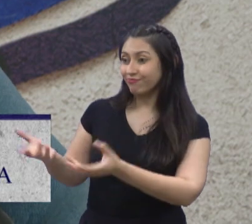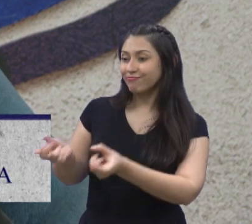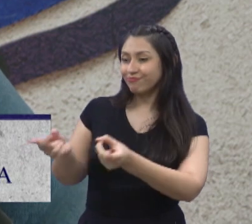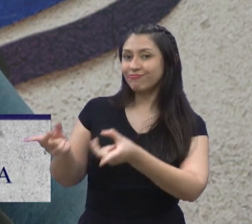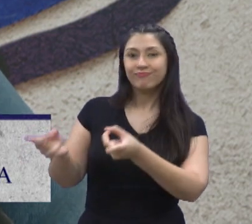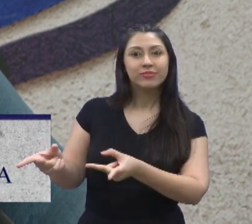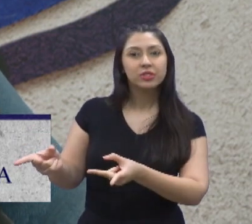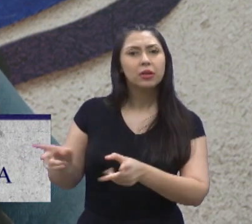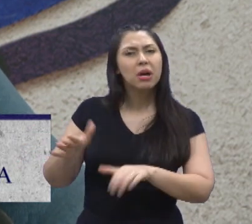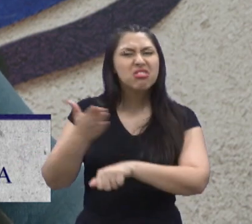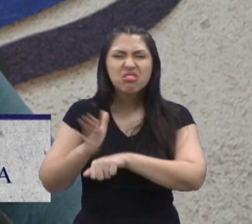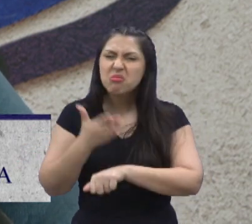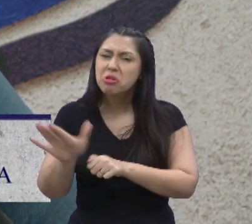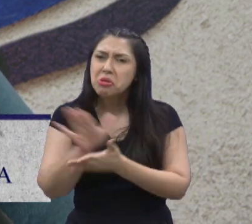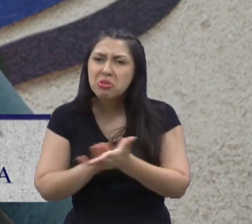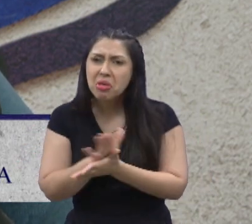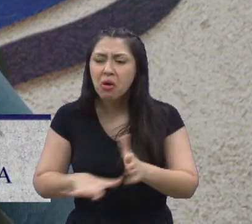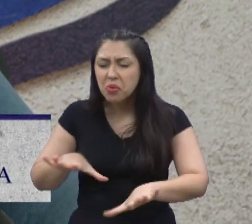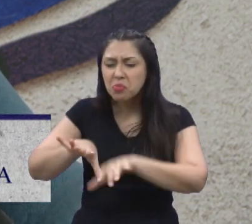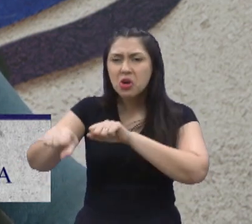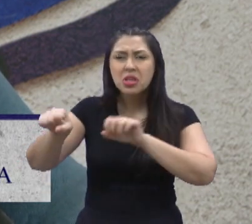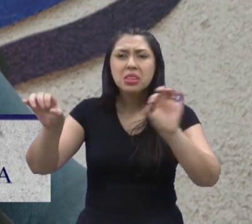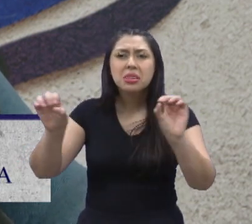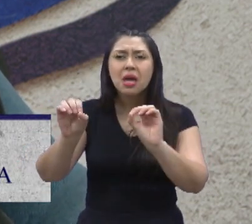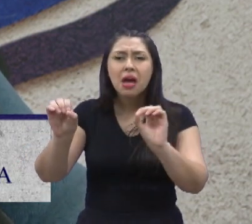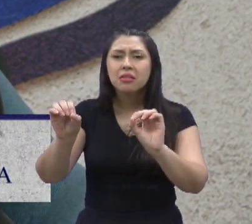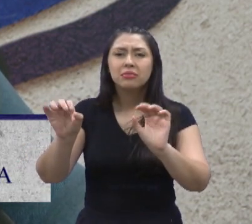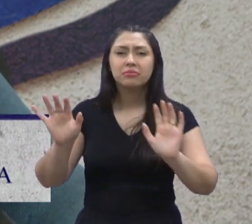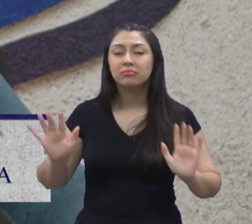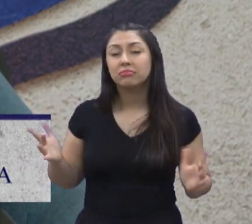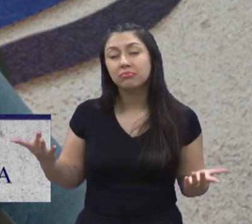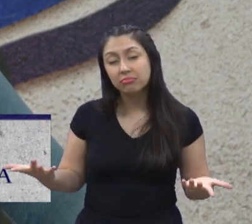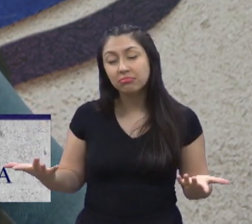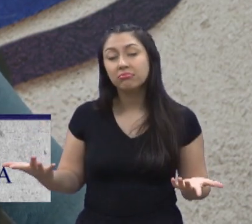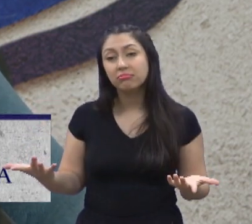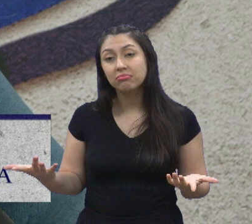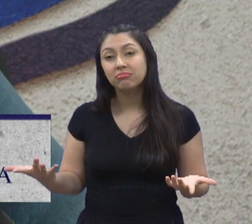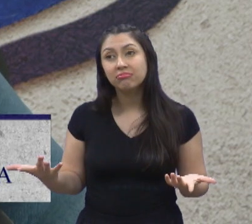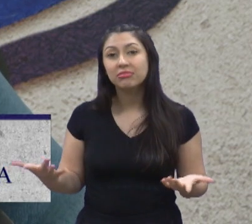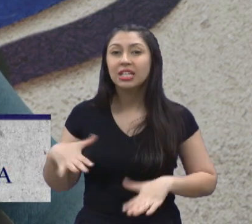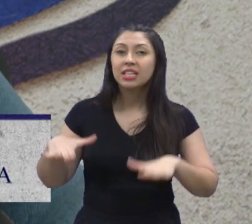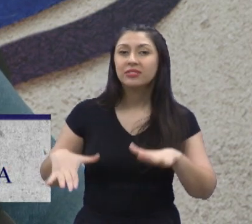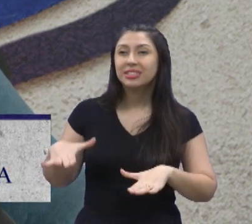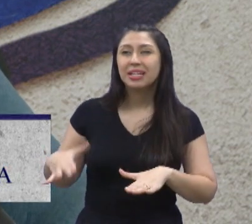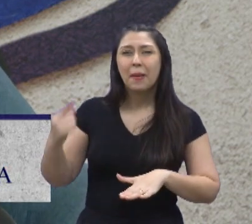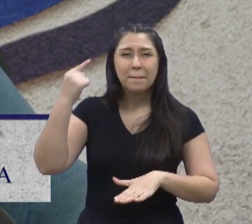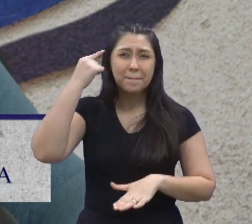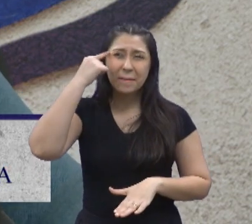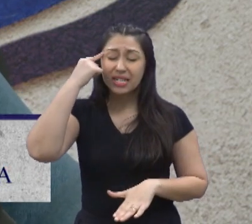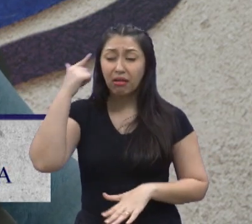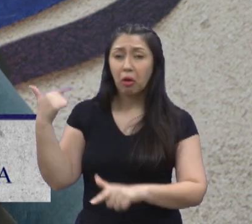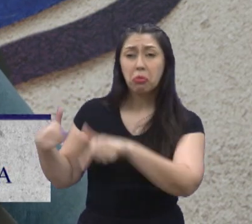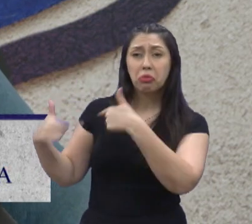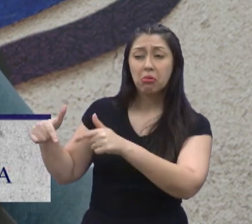Com pouco treinamento, com pouca formação, já se coloca as pessoas para venda. Então, de certa forma, até considerado como um subemprego. Você não conseguiu nada?